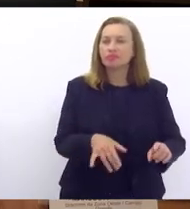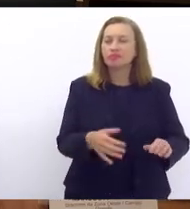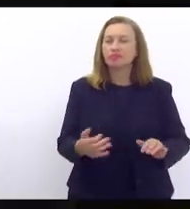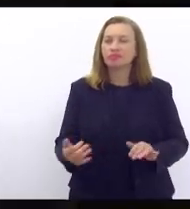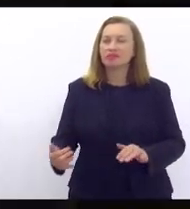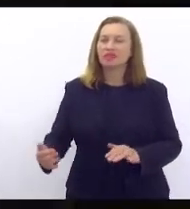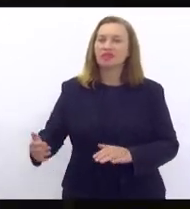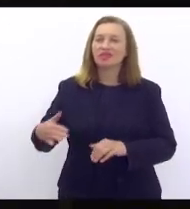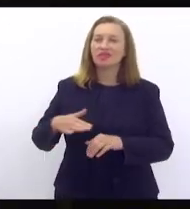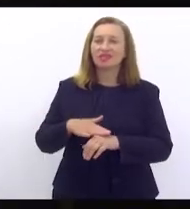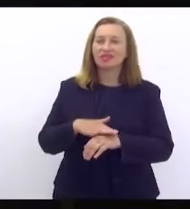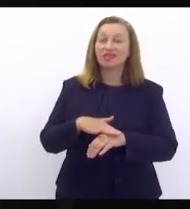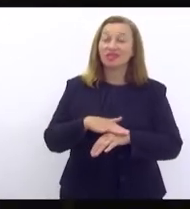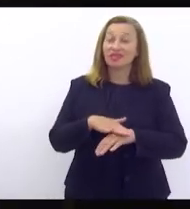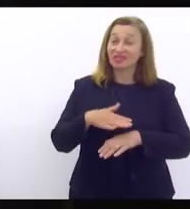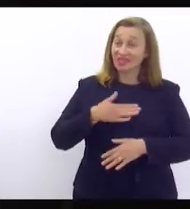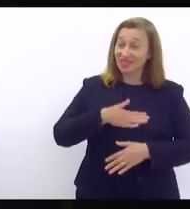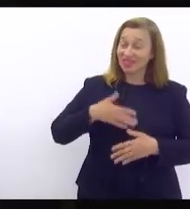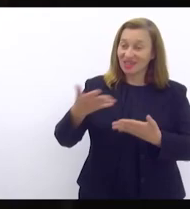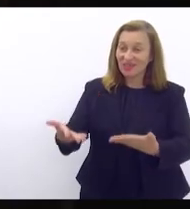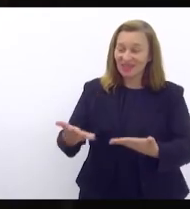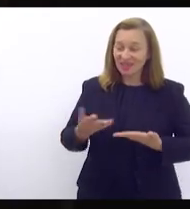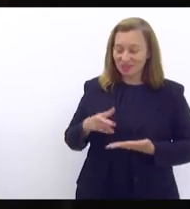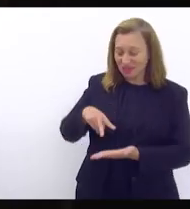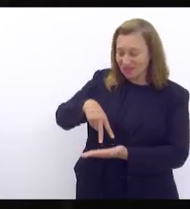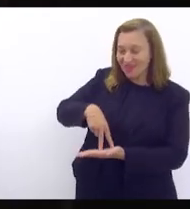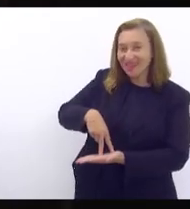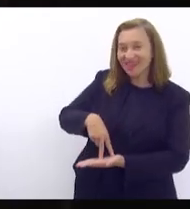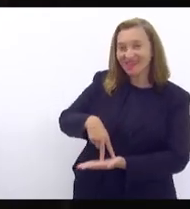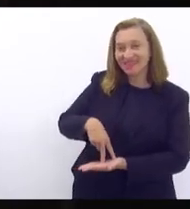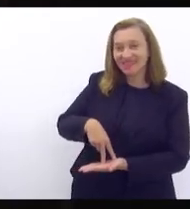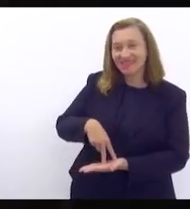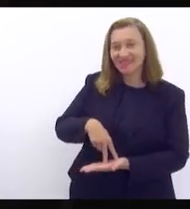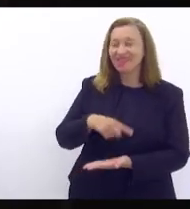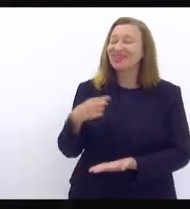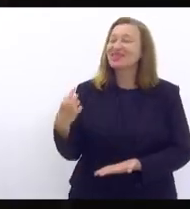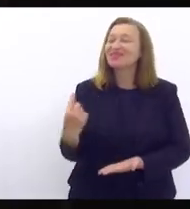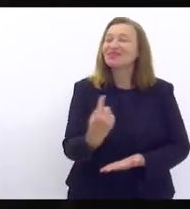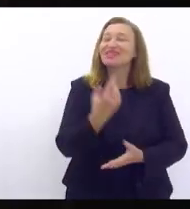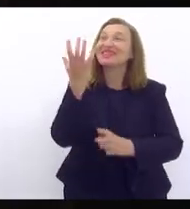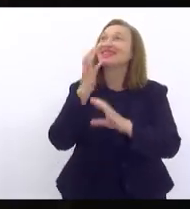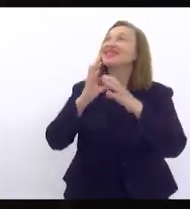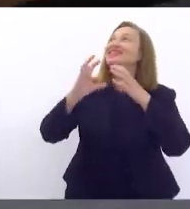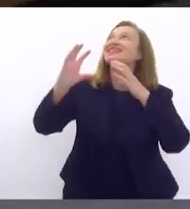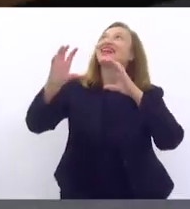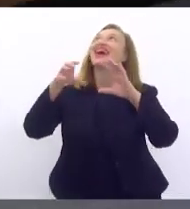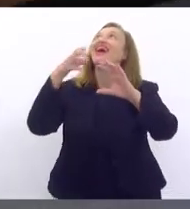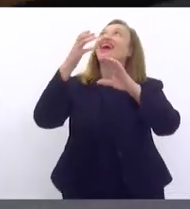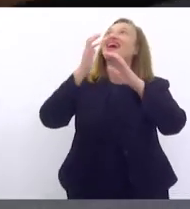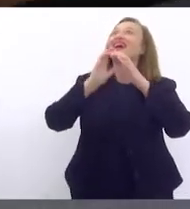Gostaria de convidar a todos para que nós ficássemos de pé. Nós vamos cantar,